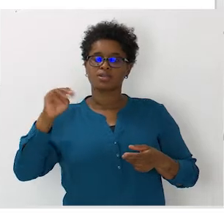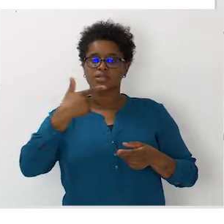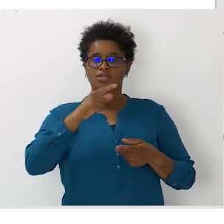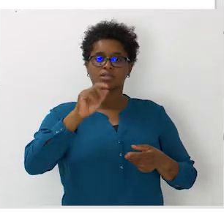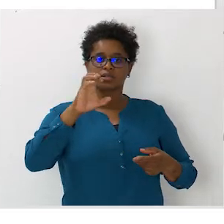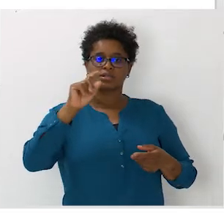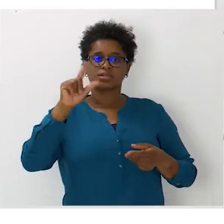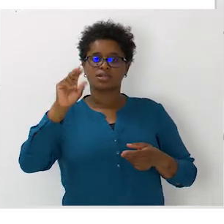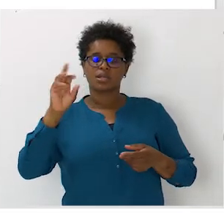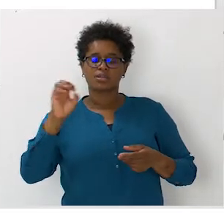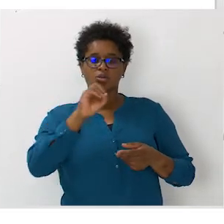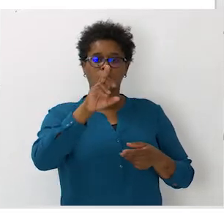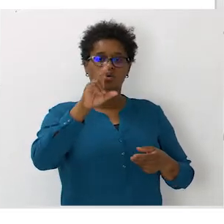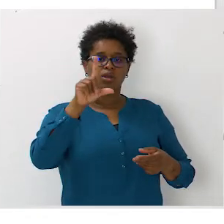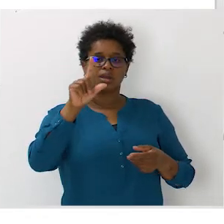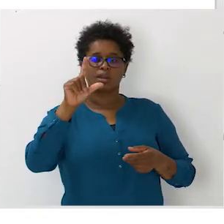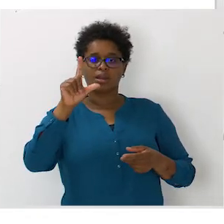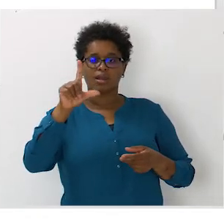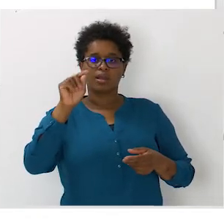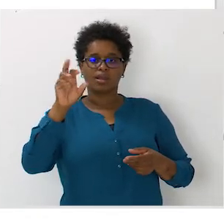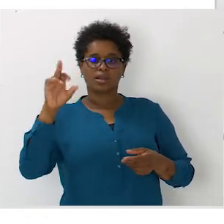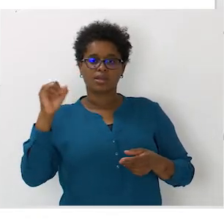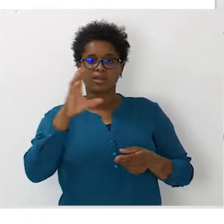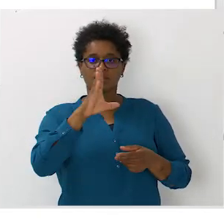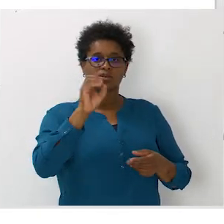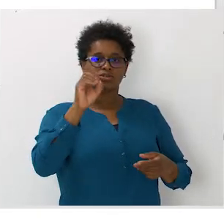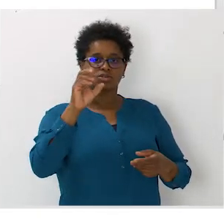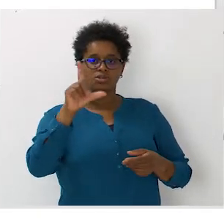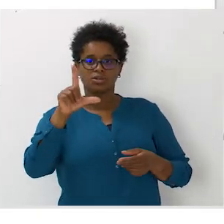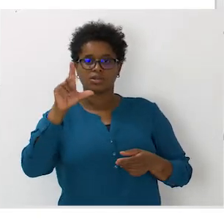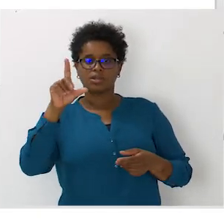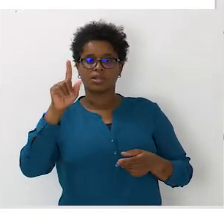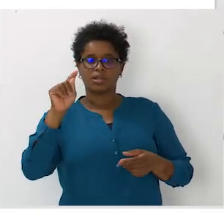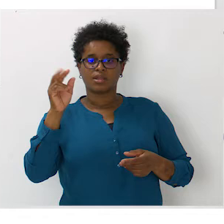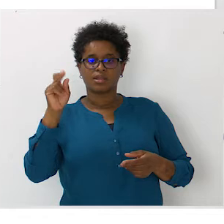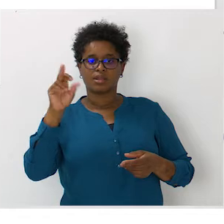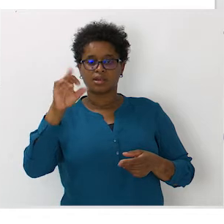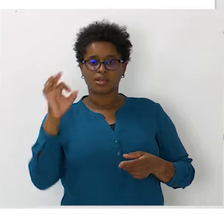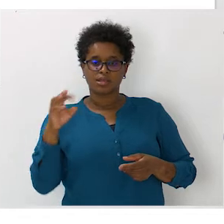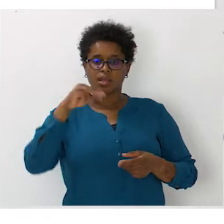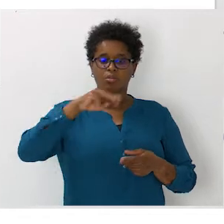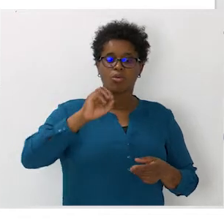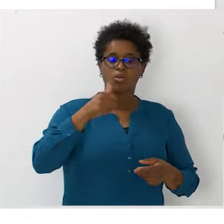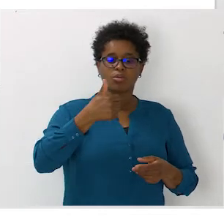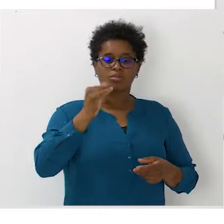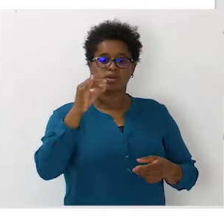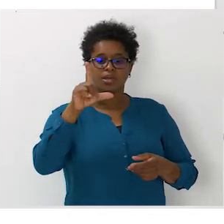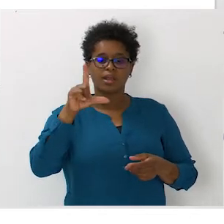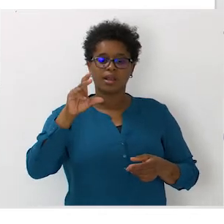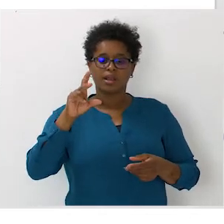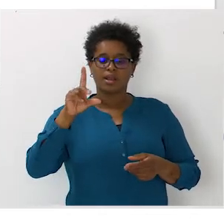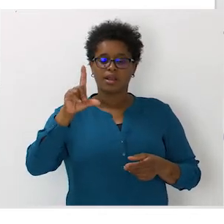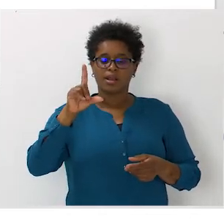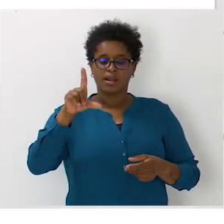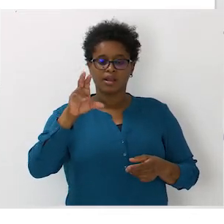olaria, construção naval, joalharia, mobiliário. Temos a pesca fluvial no